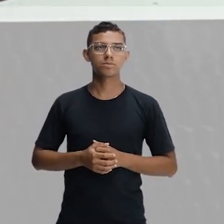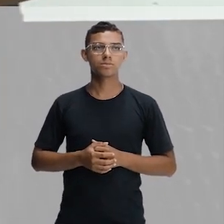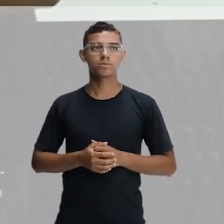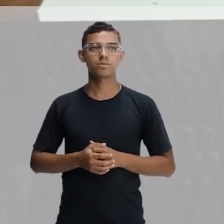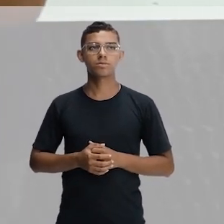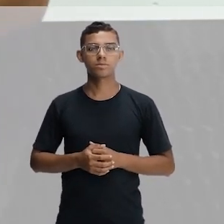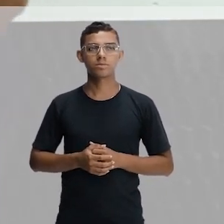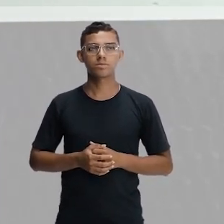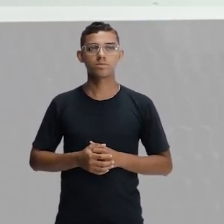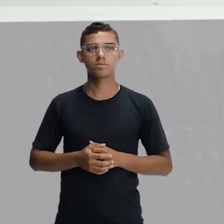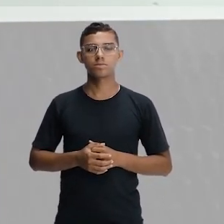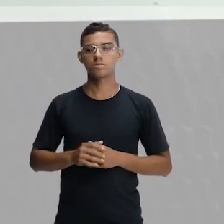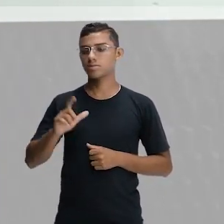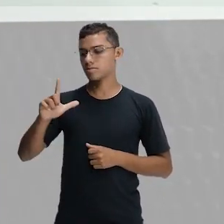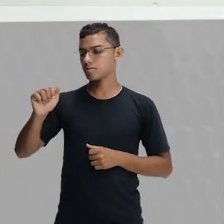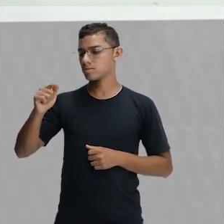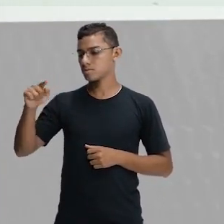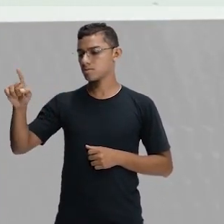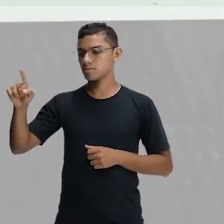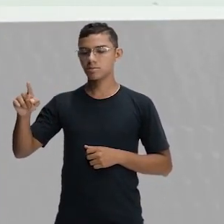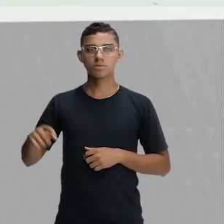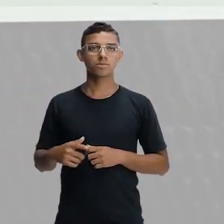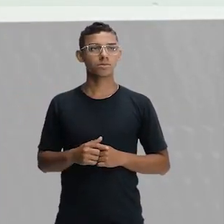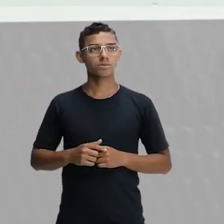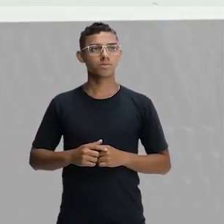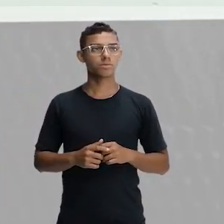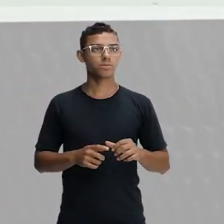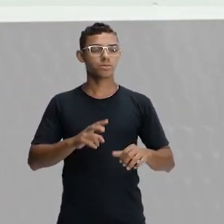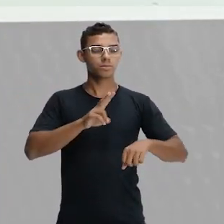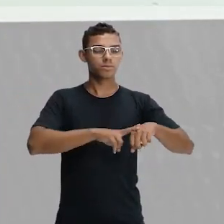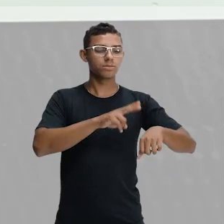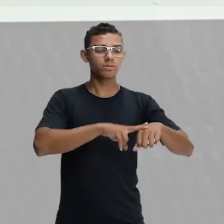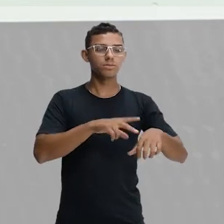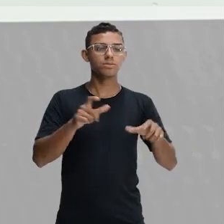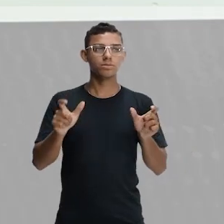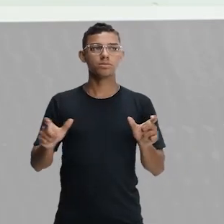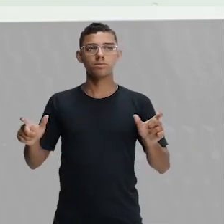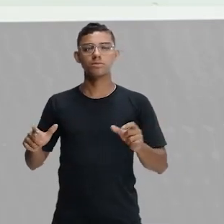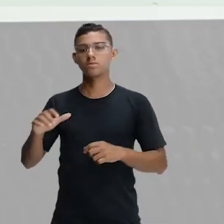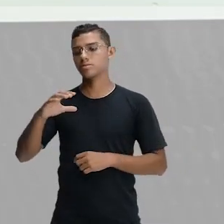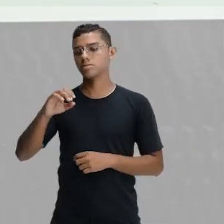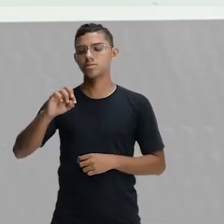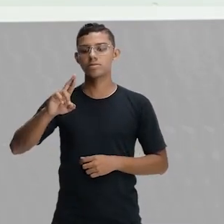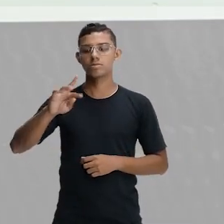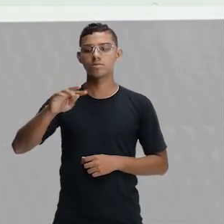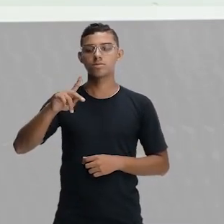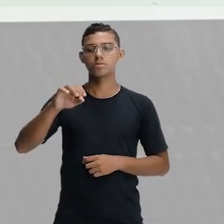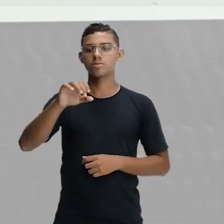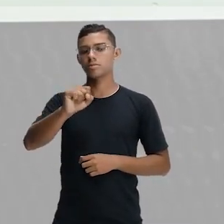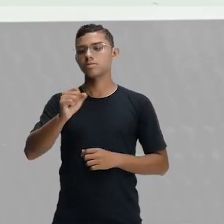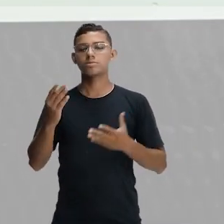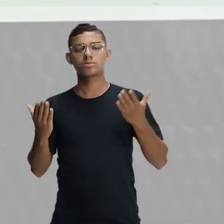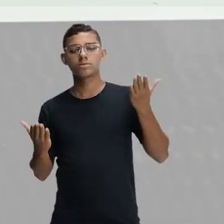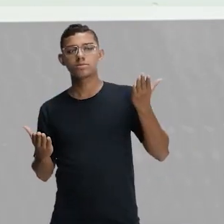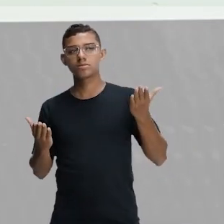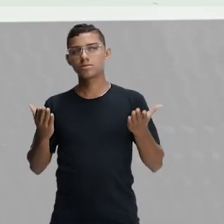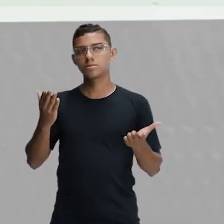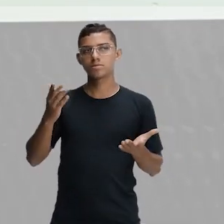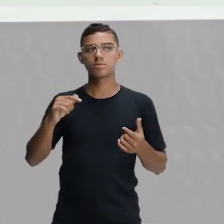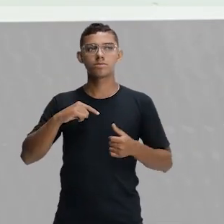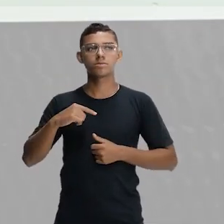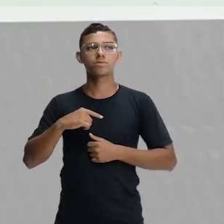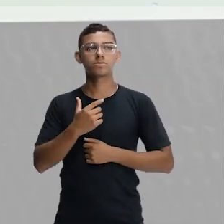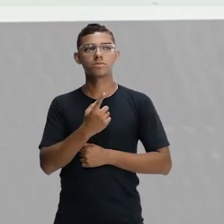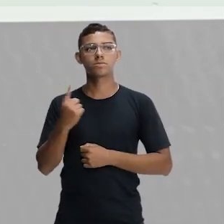Ok? Então, vidro e lã. Certo? Os corpos, eles tendem ao quê? Ao equilíbrio. Então, nós vamos ter